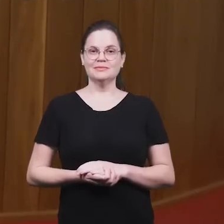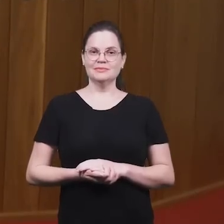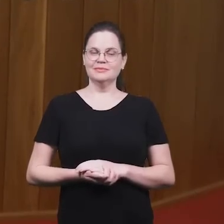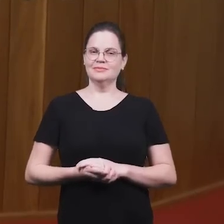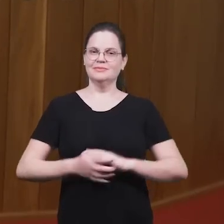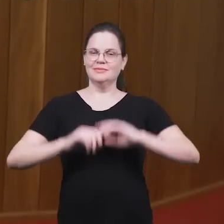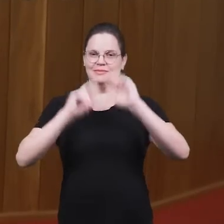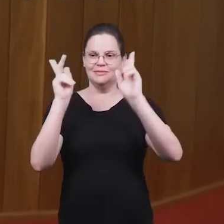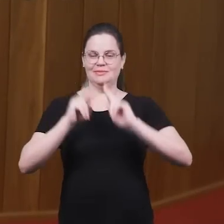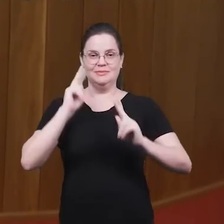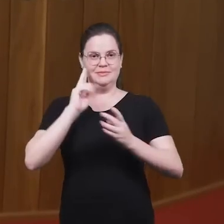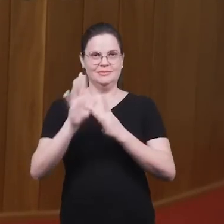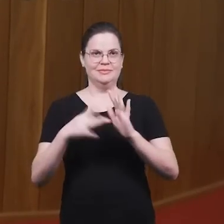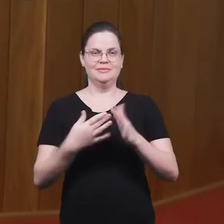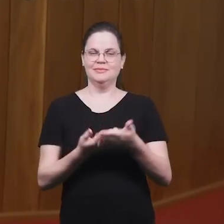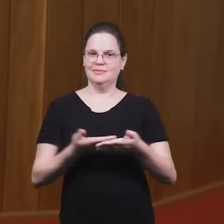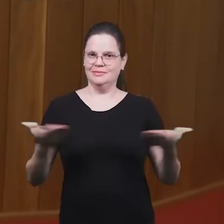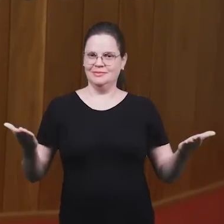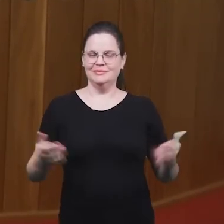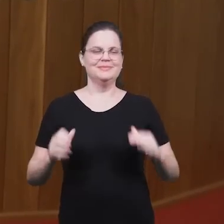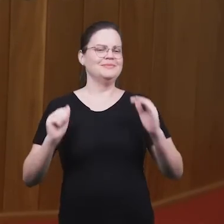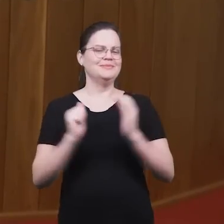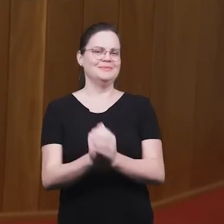A paz do Senhor Jesus.